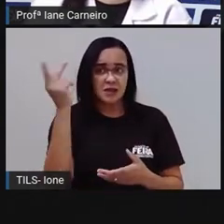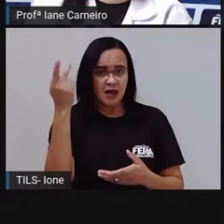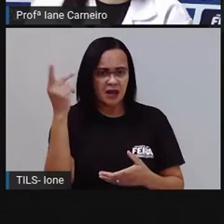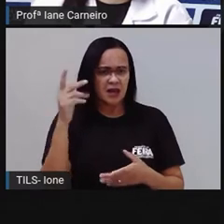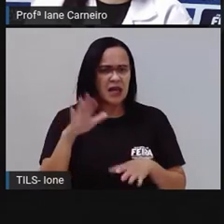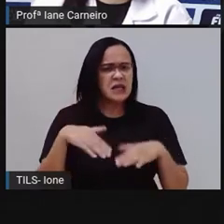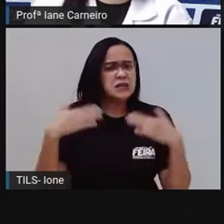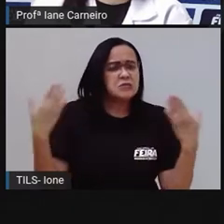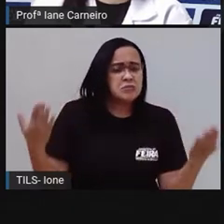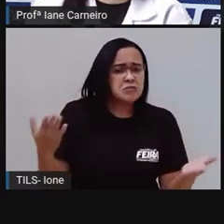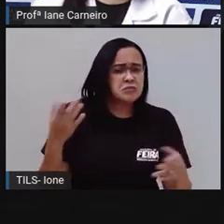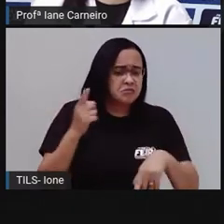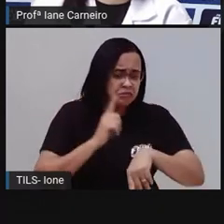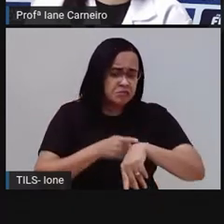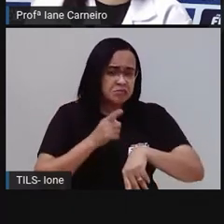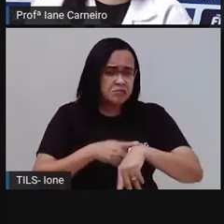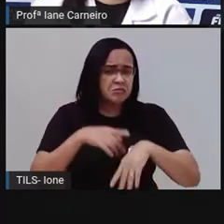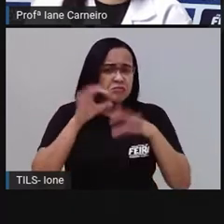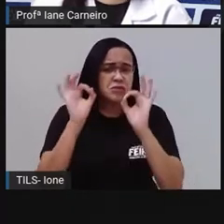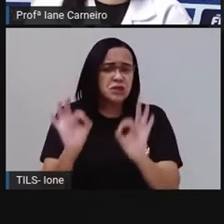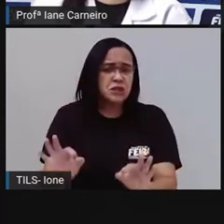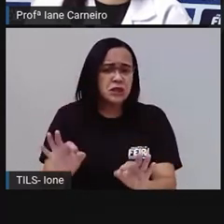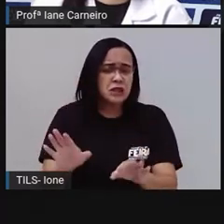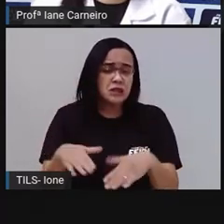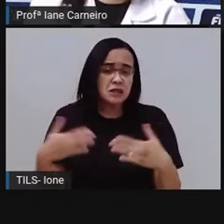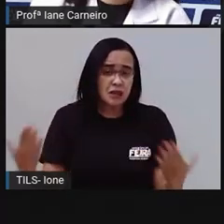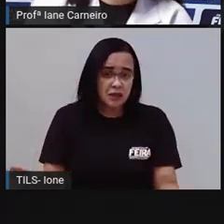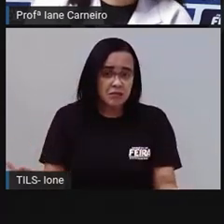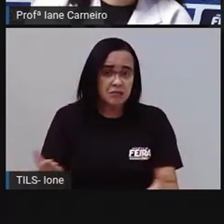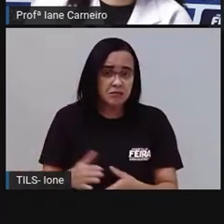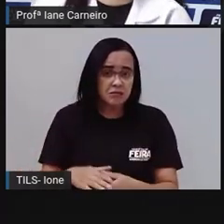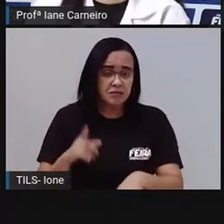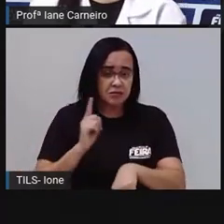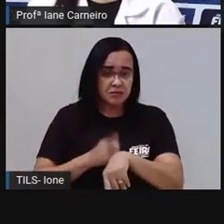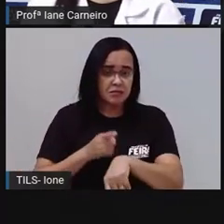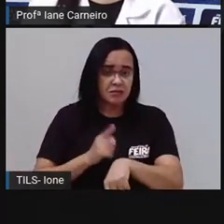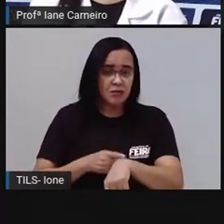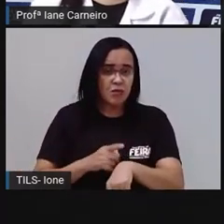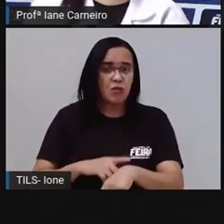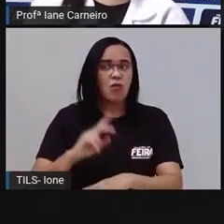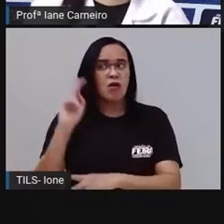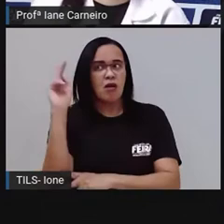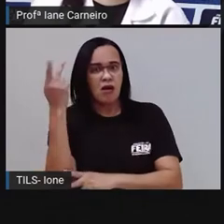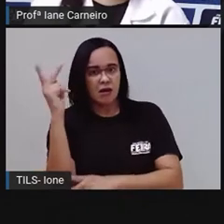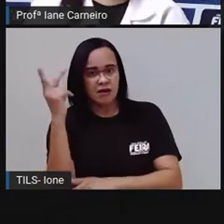acerta. Qual é a hora mais certa? A hora H.